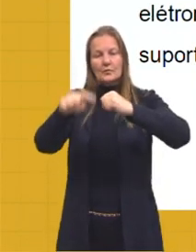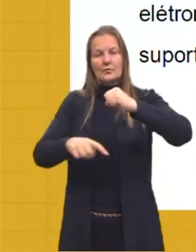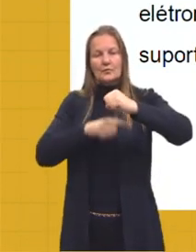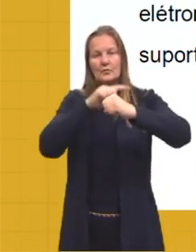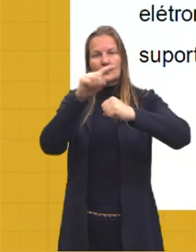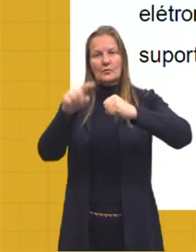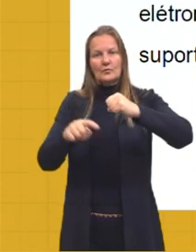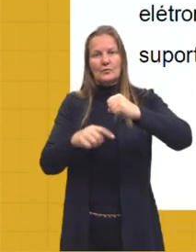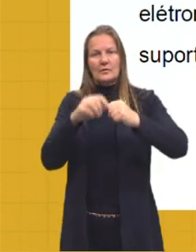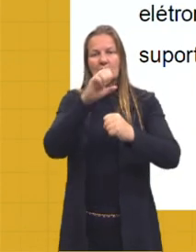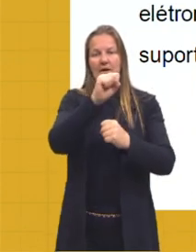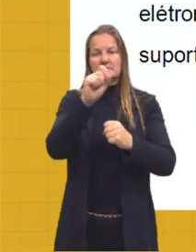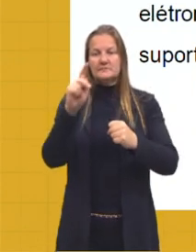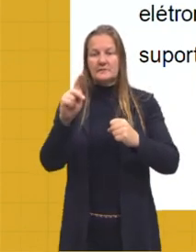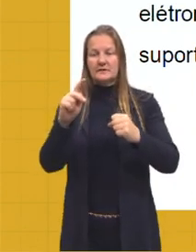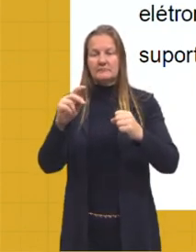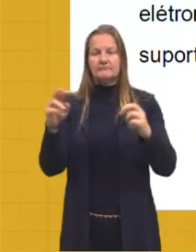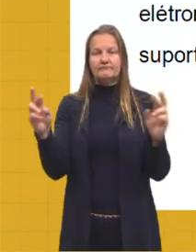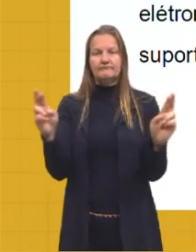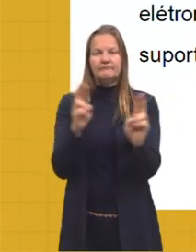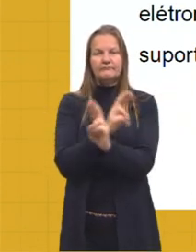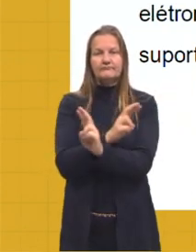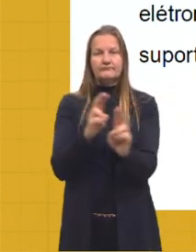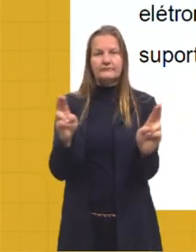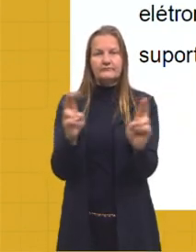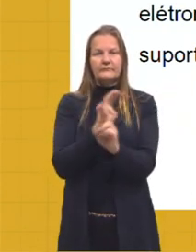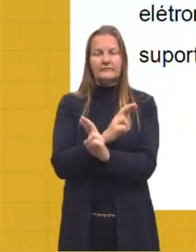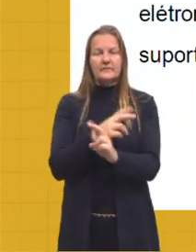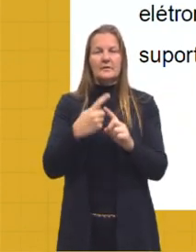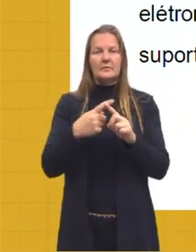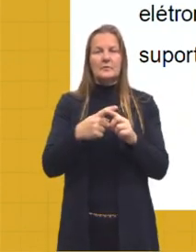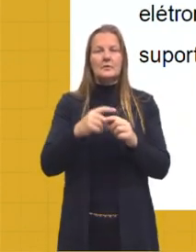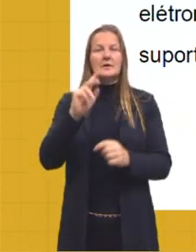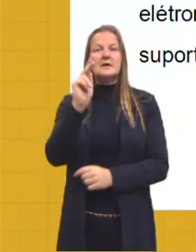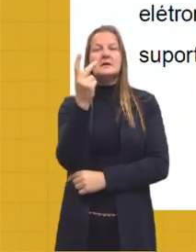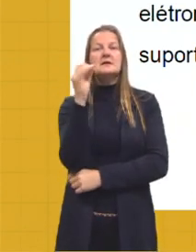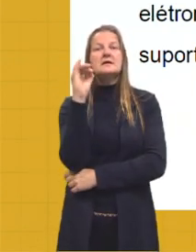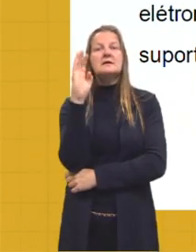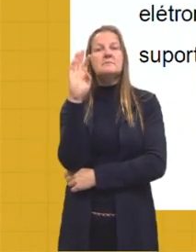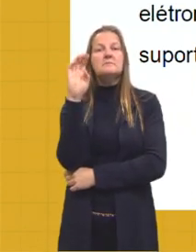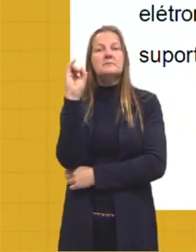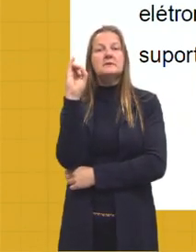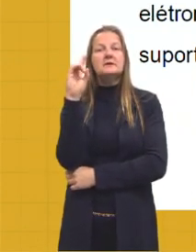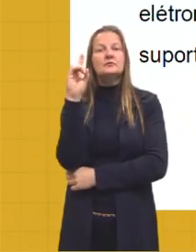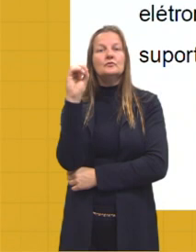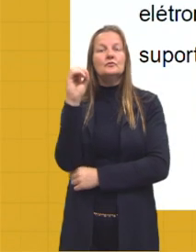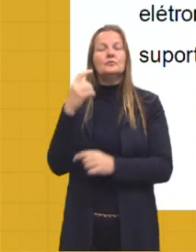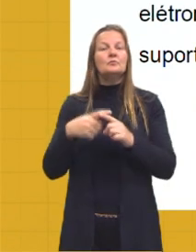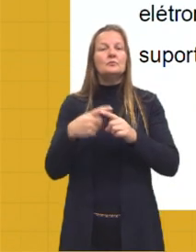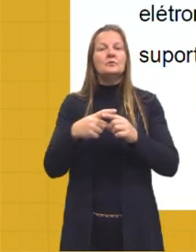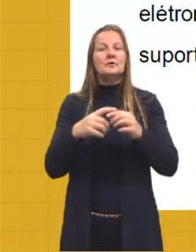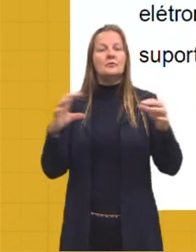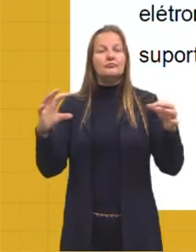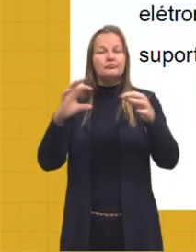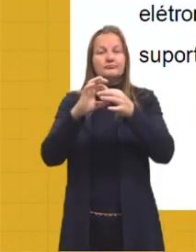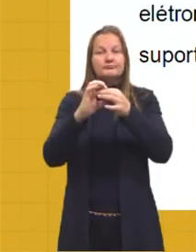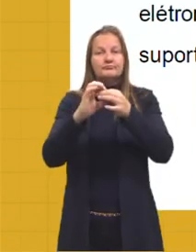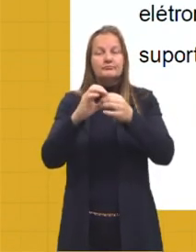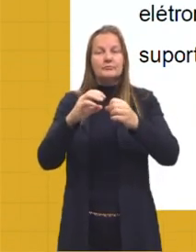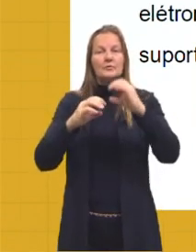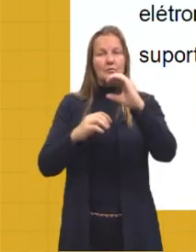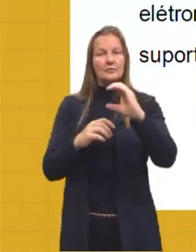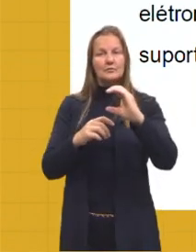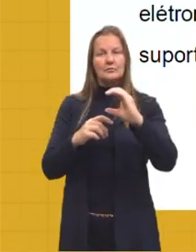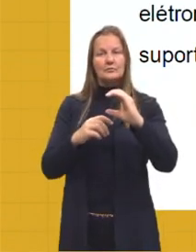ele se misturassem e por isso a gente vai ser o nome de híbrido né de hibridização dando as condições para o